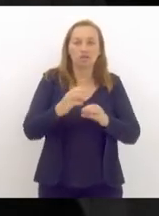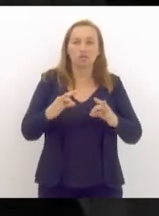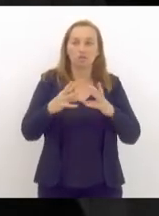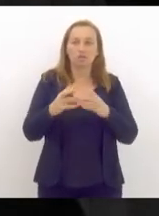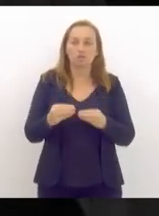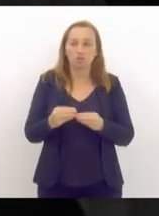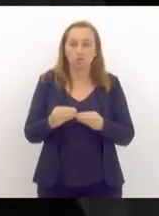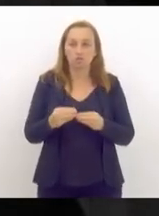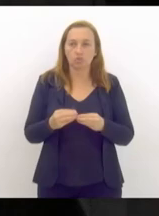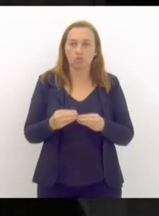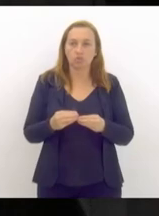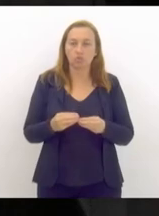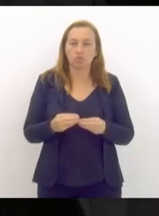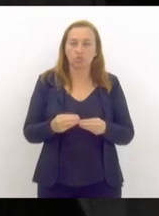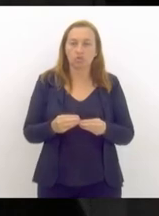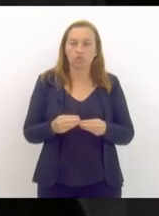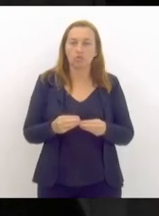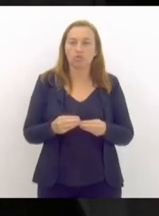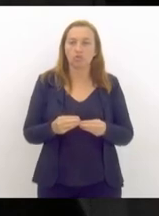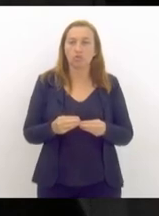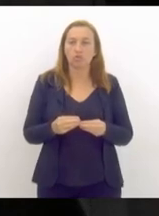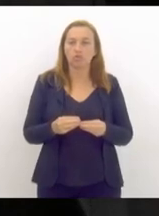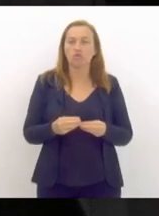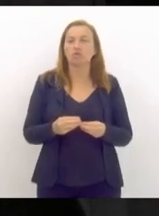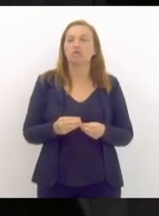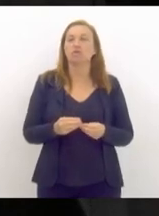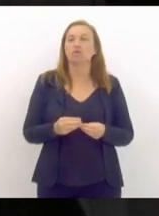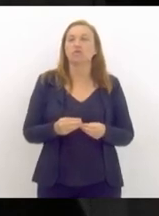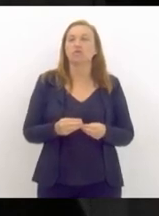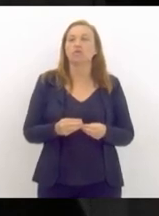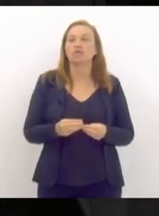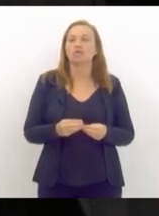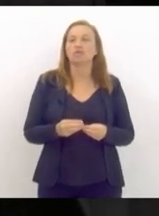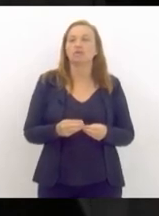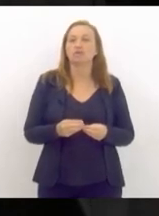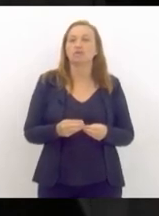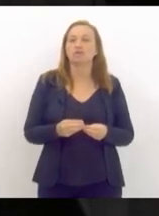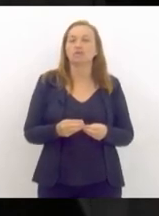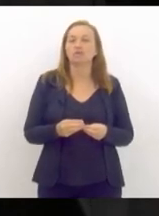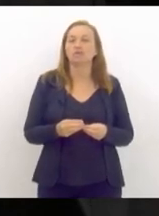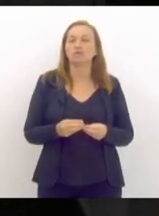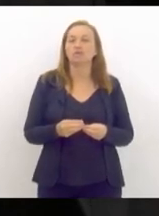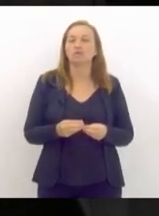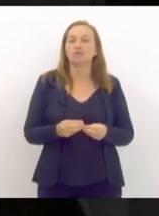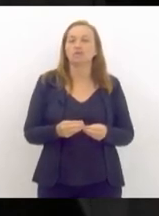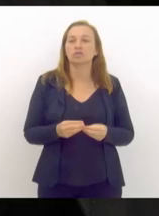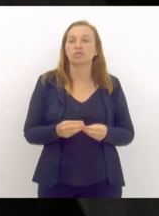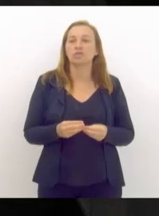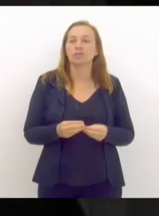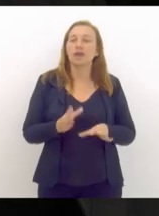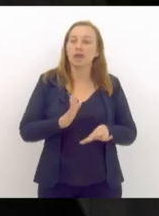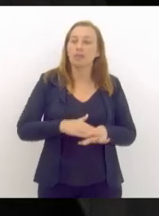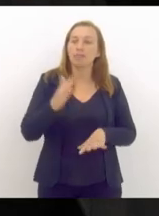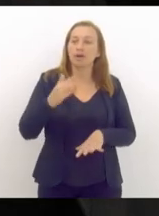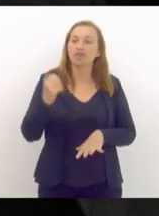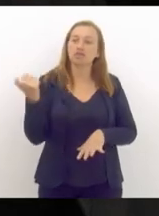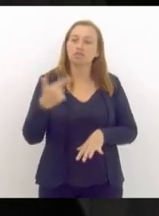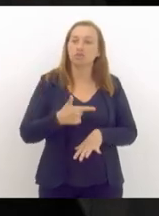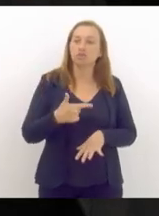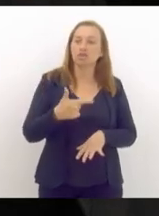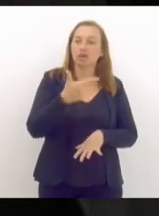cotejada com a receita corrente líquida de 22, a receita corrente líquida de 22 é maior que a de